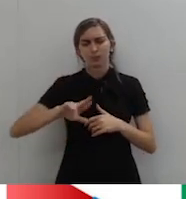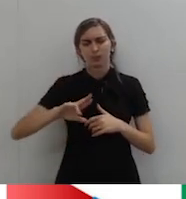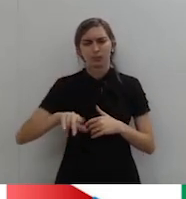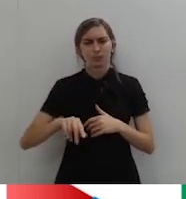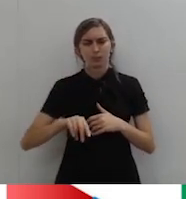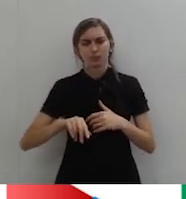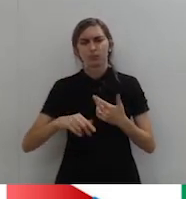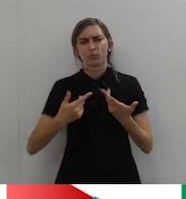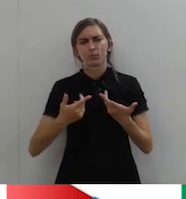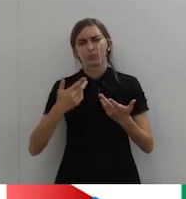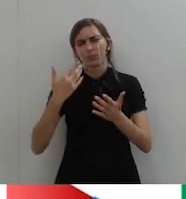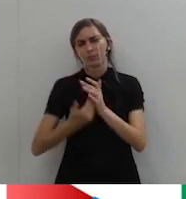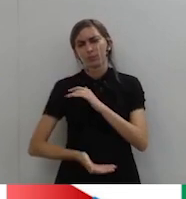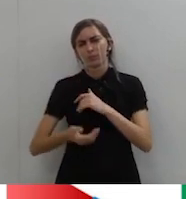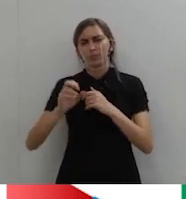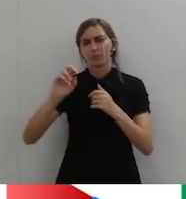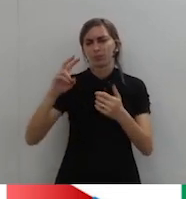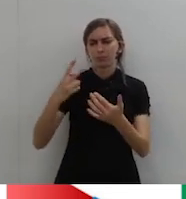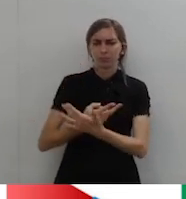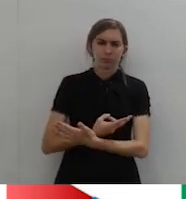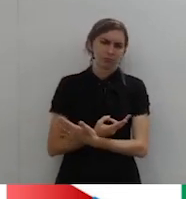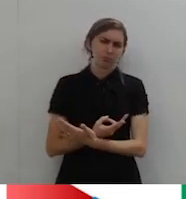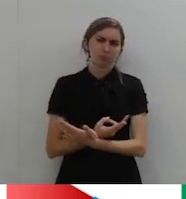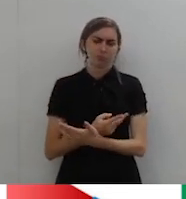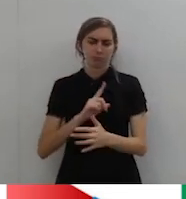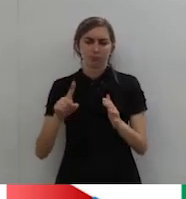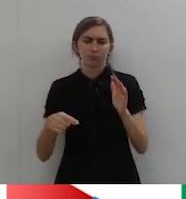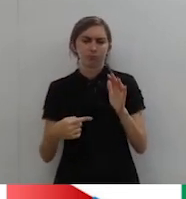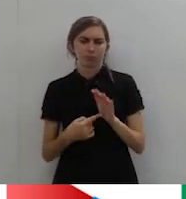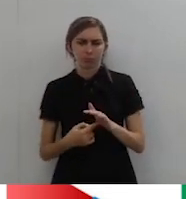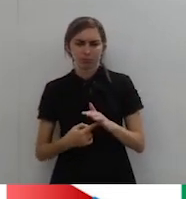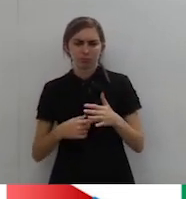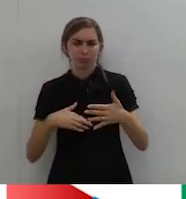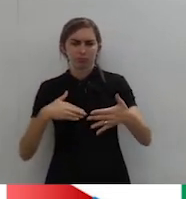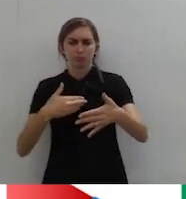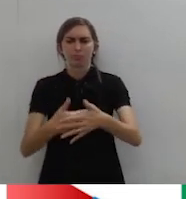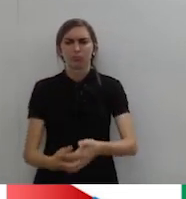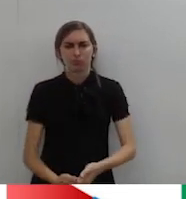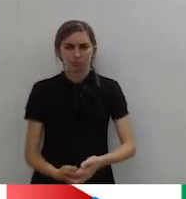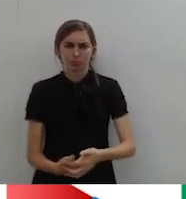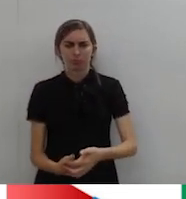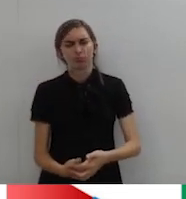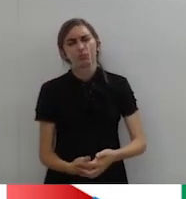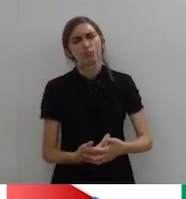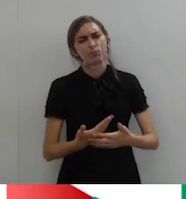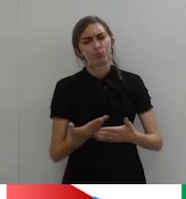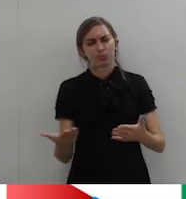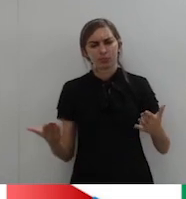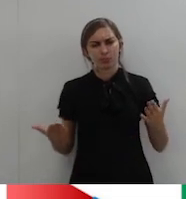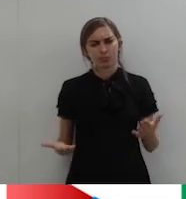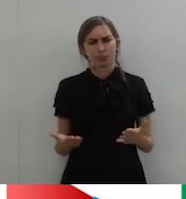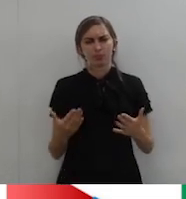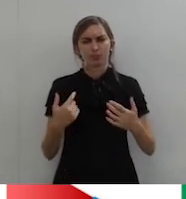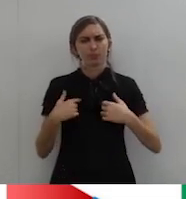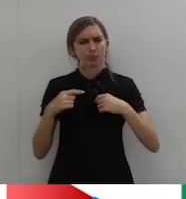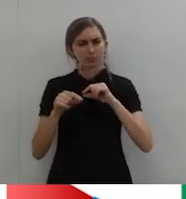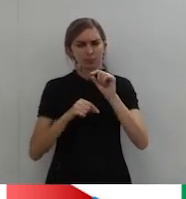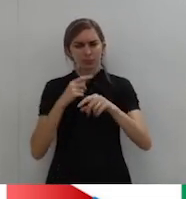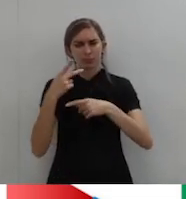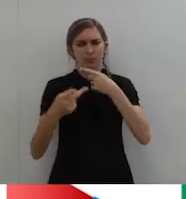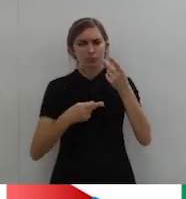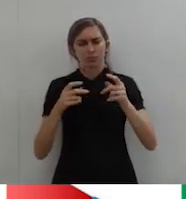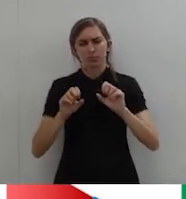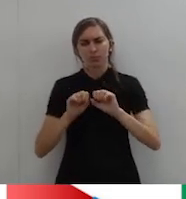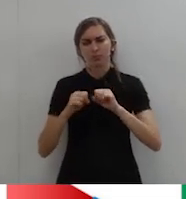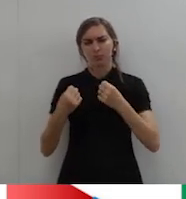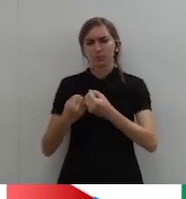não há exclusão de quem perdeu ou errou nesse jogo, pois o objetivo é a aproximação das pessoas. Então, é aquilo que a gente falou sobre